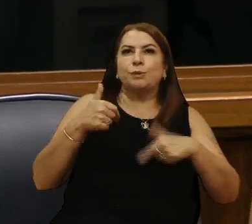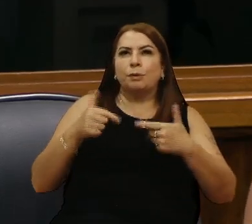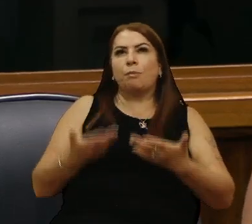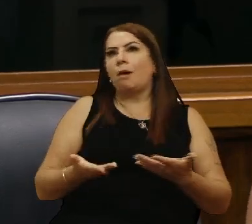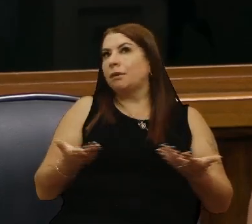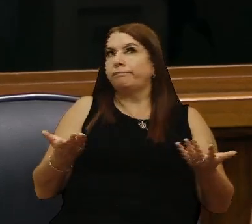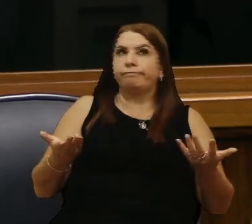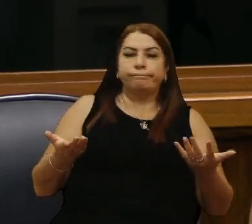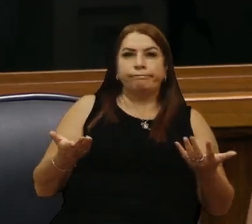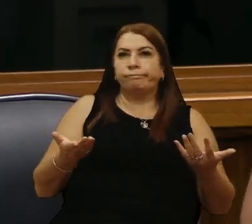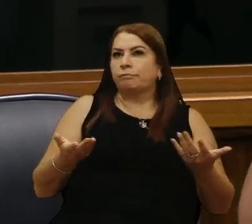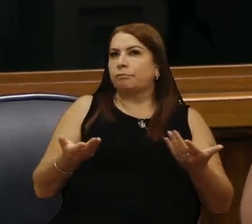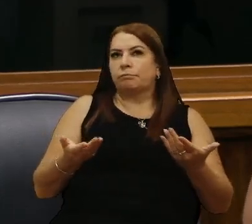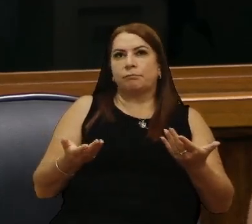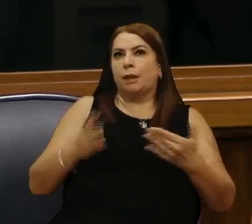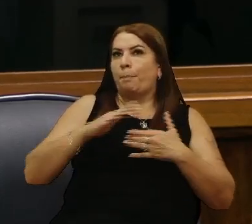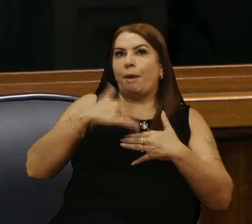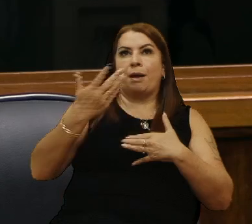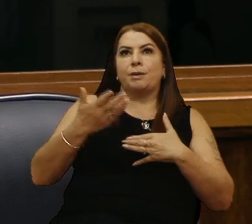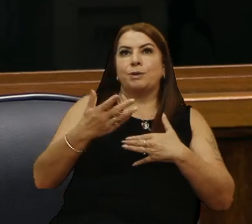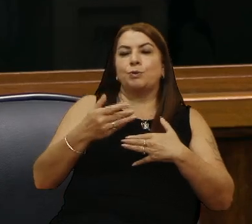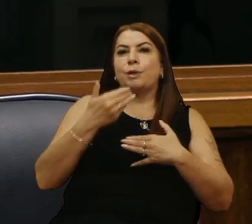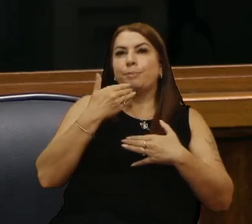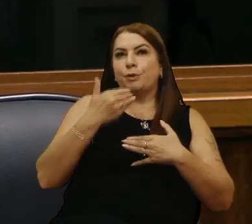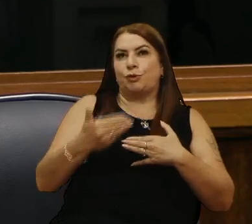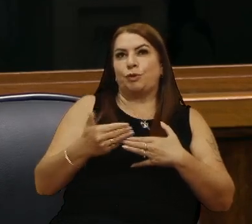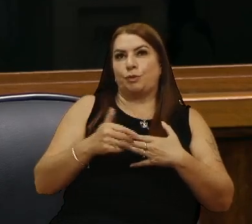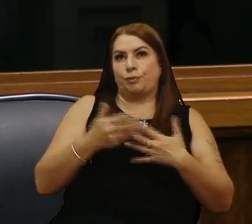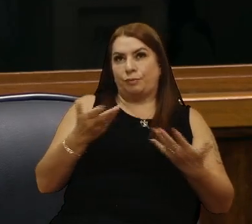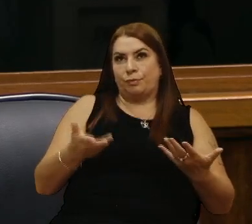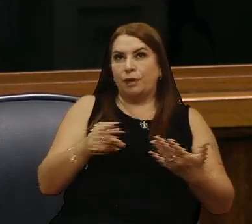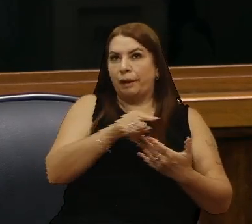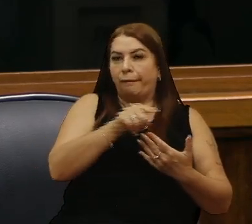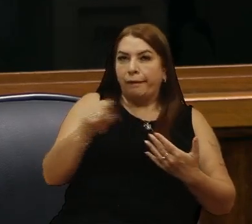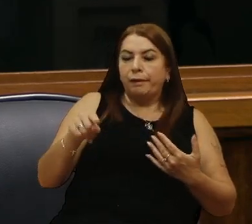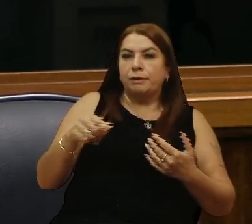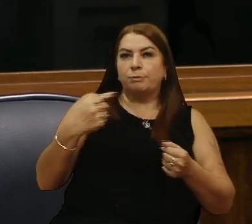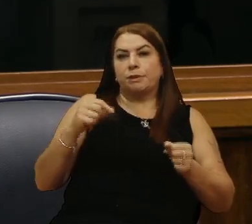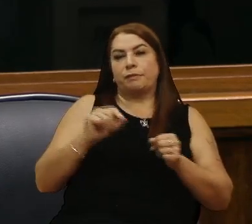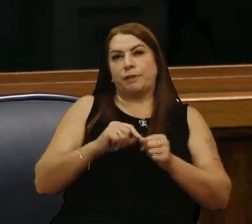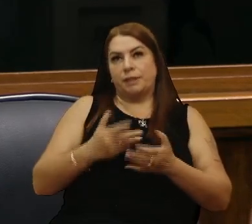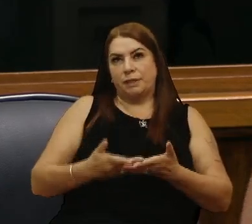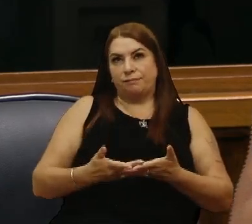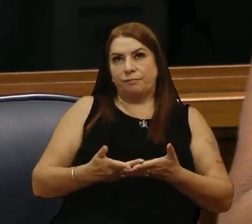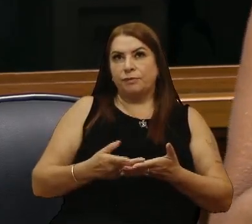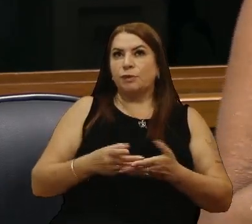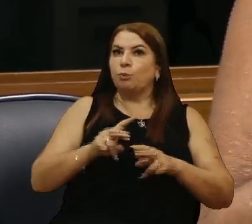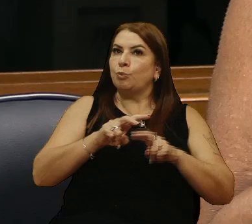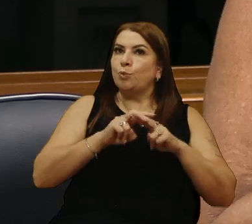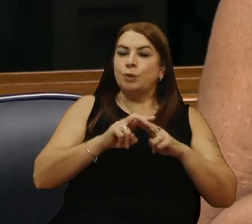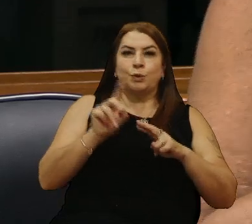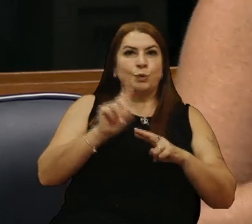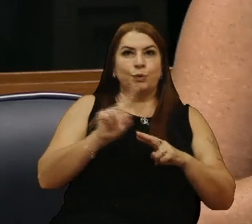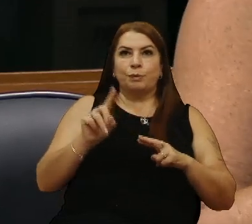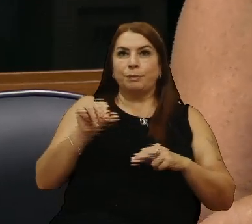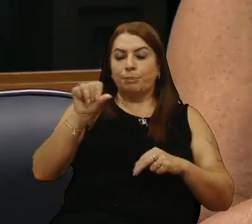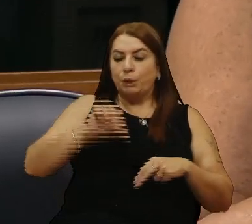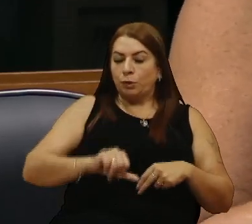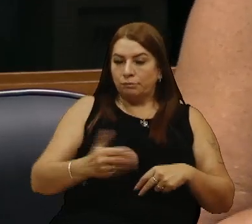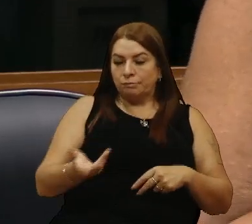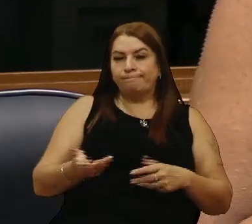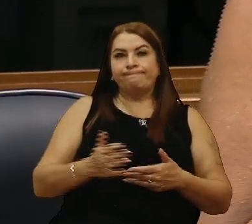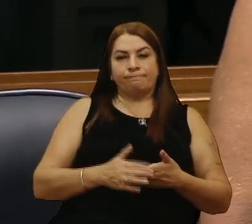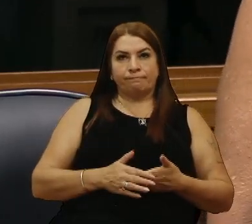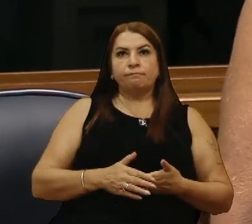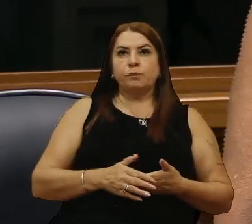que está além do que é solicitado a eles ou do que eles deveriam fazer. Só por isso que não está pior.